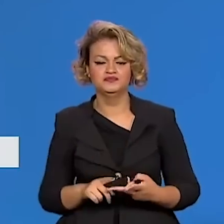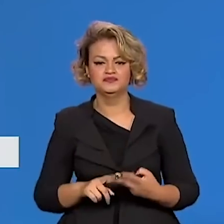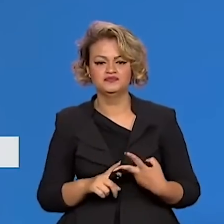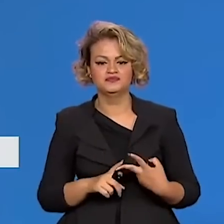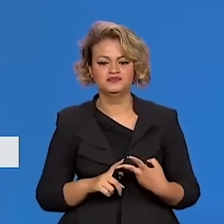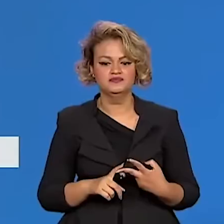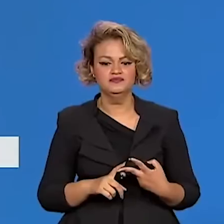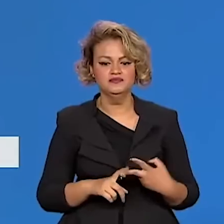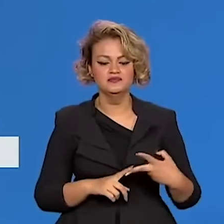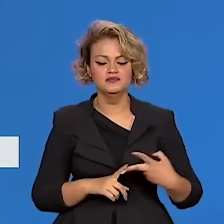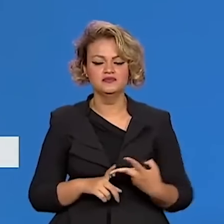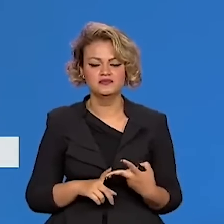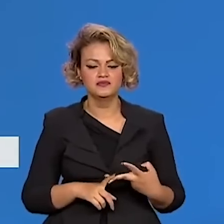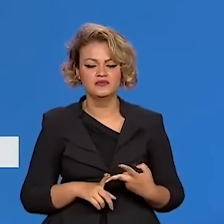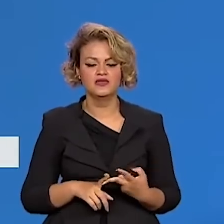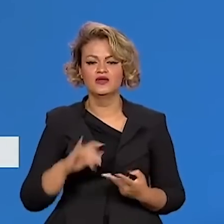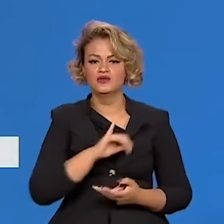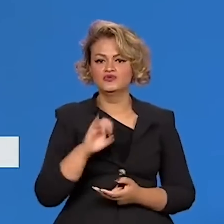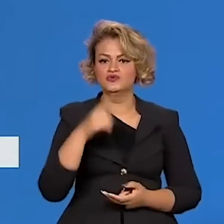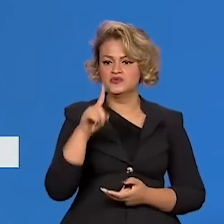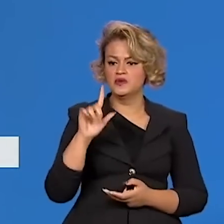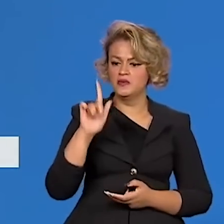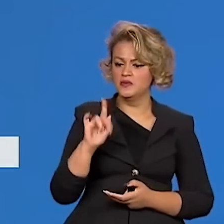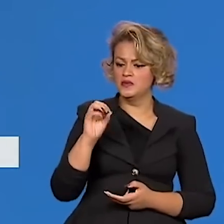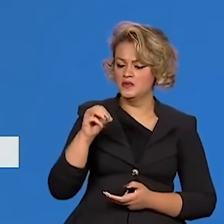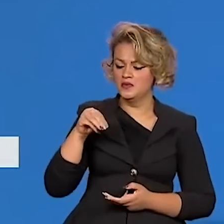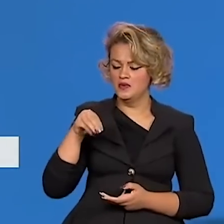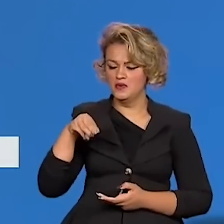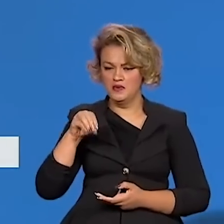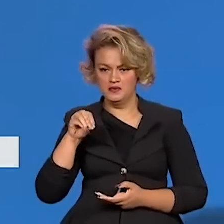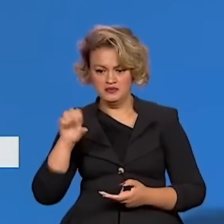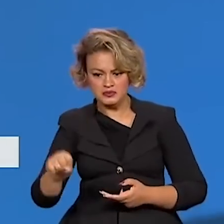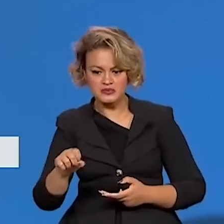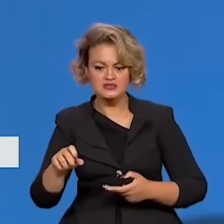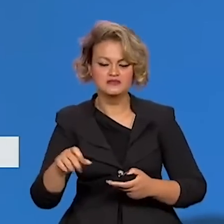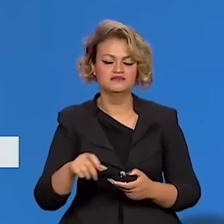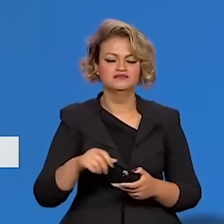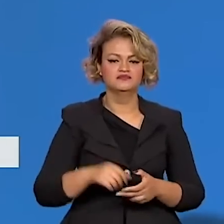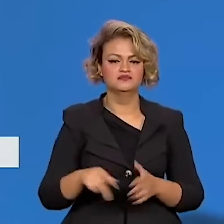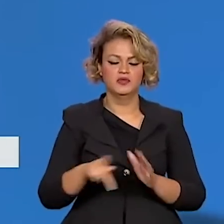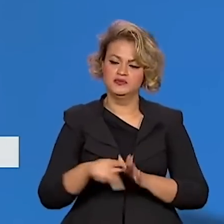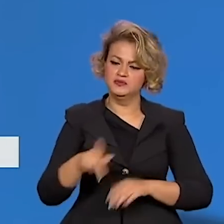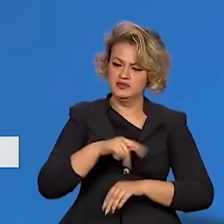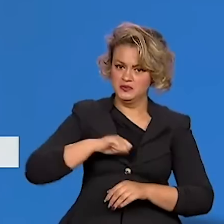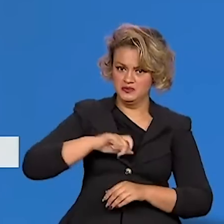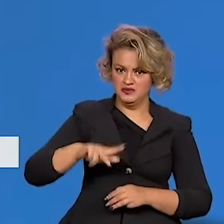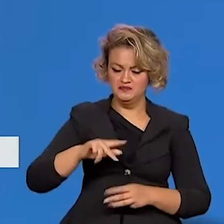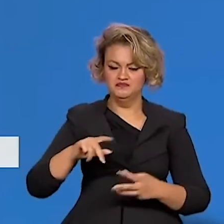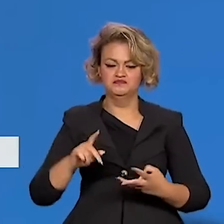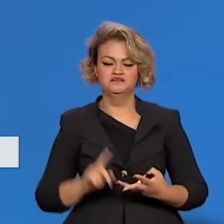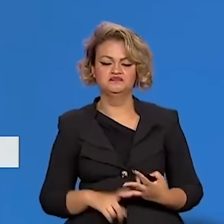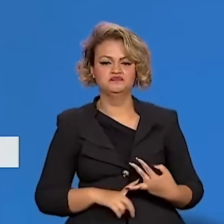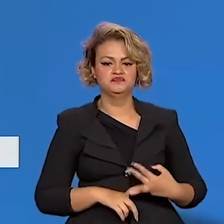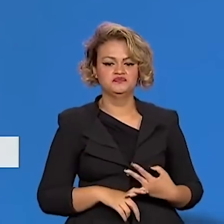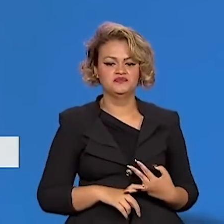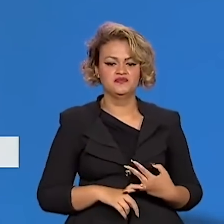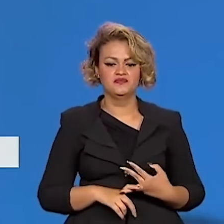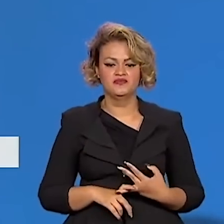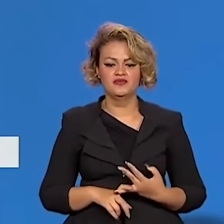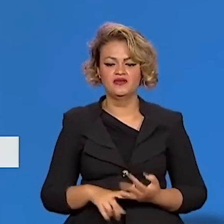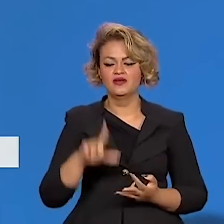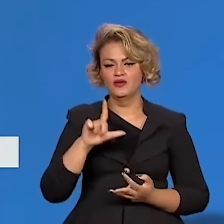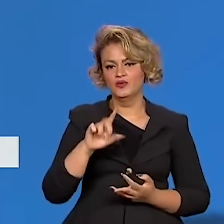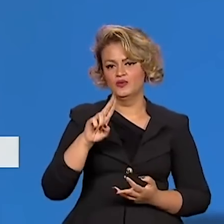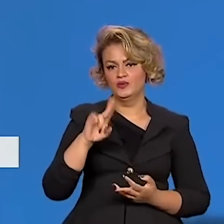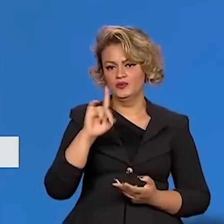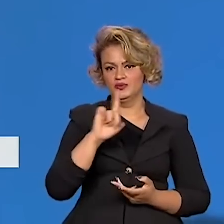eu quero João Gomes Kevinho Ministro de negócios estrangeiros de Portugal Luiza